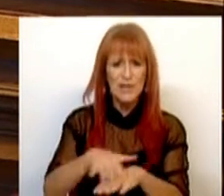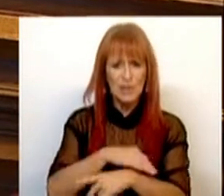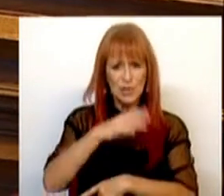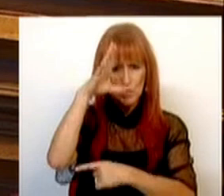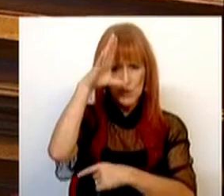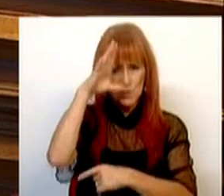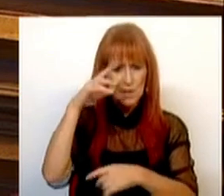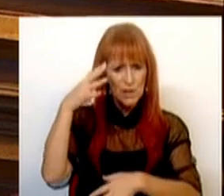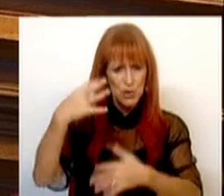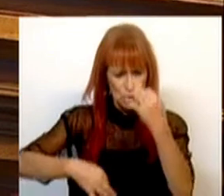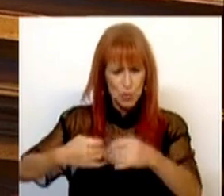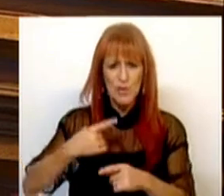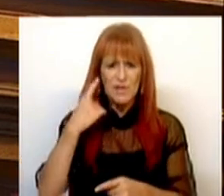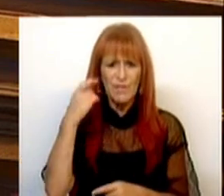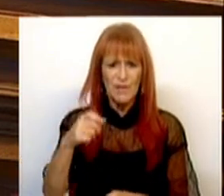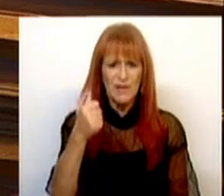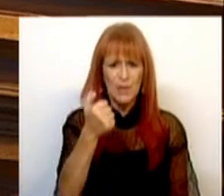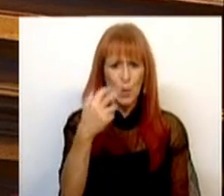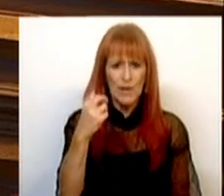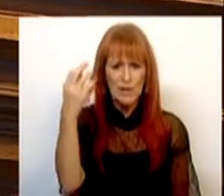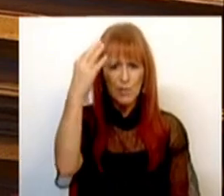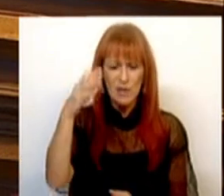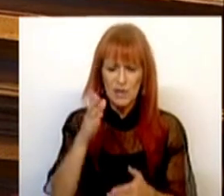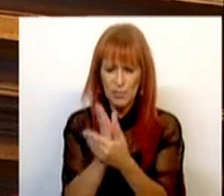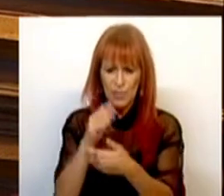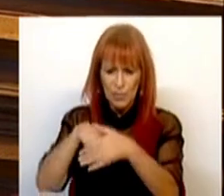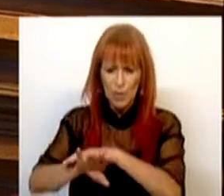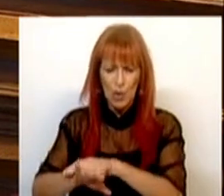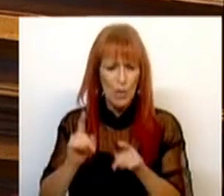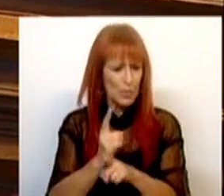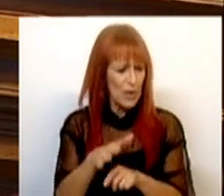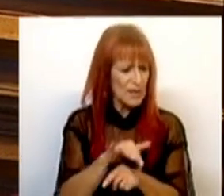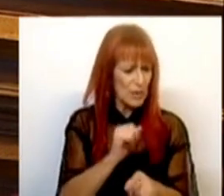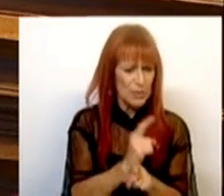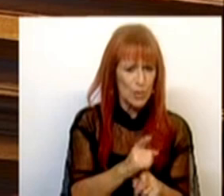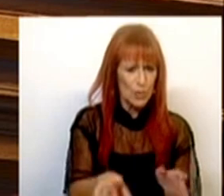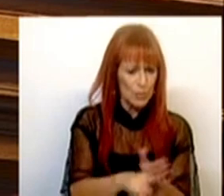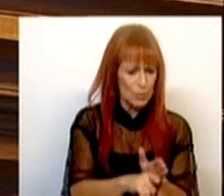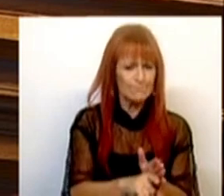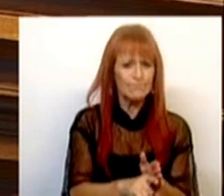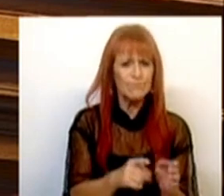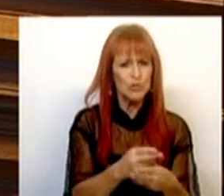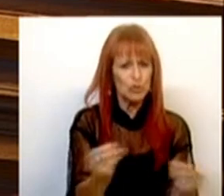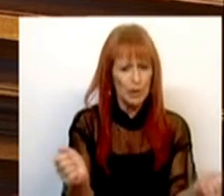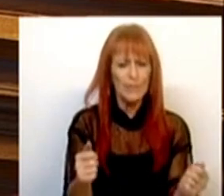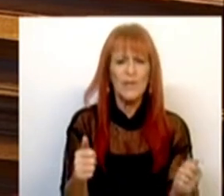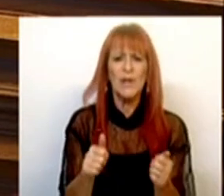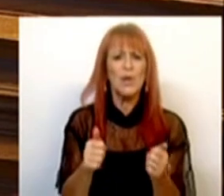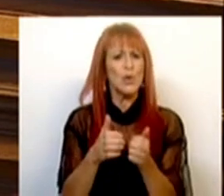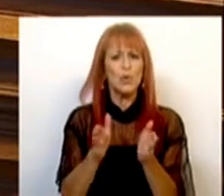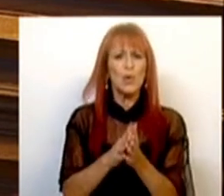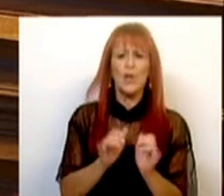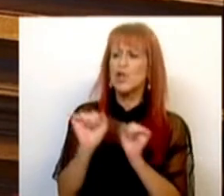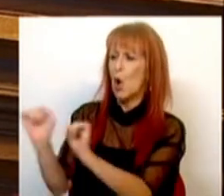Justiça, verifica-se que 53% são arquivadas por reposição da situação da legalidade. E este é o dado que todas